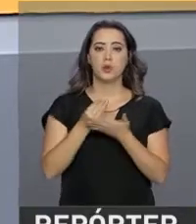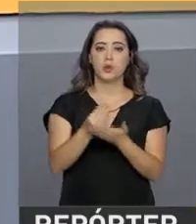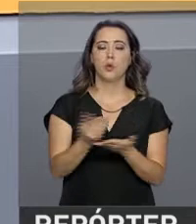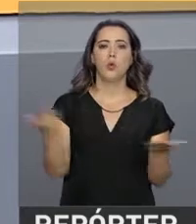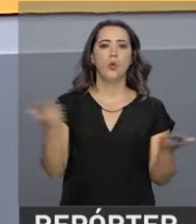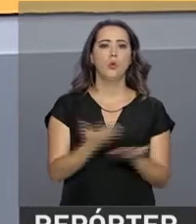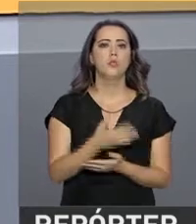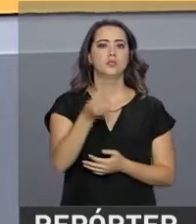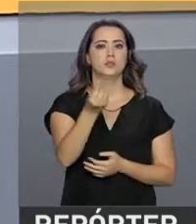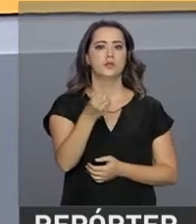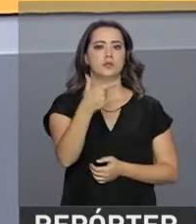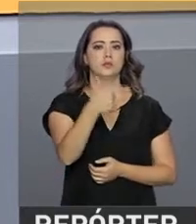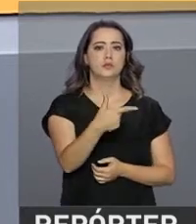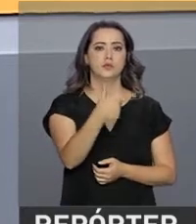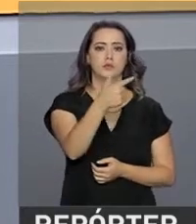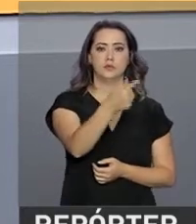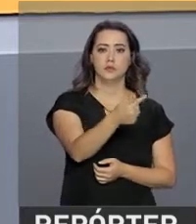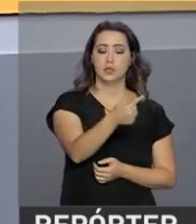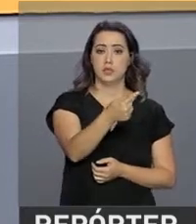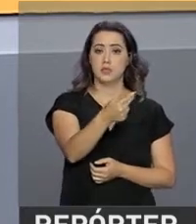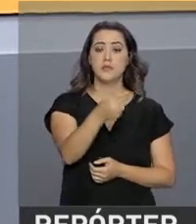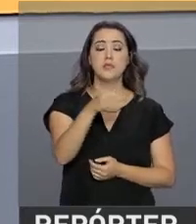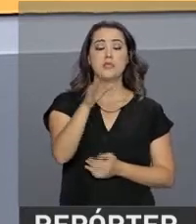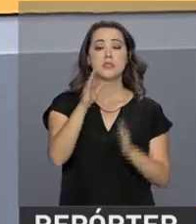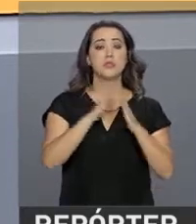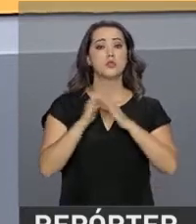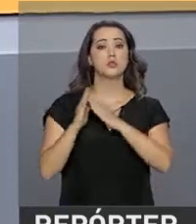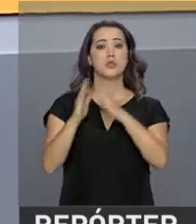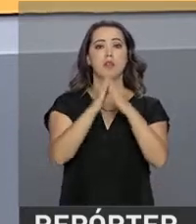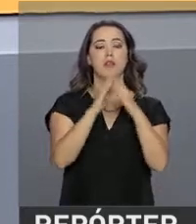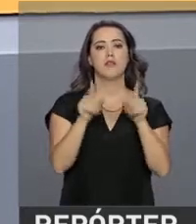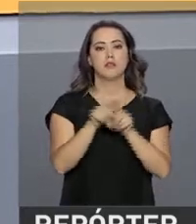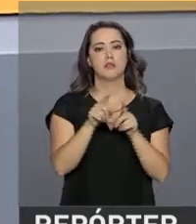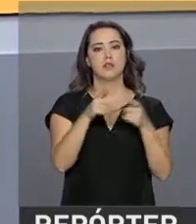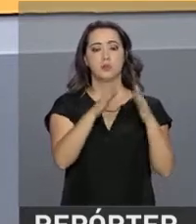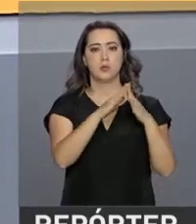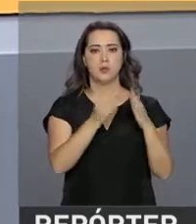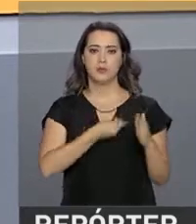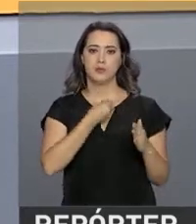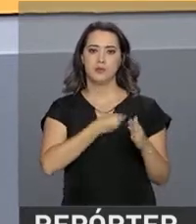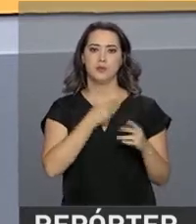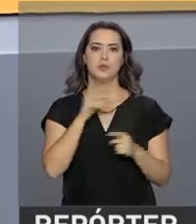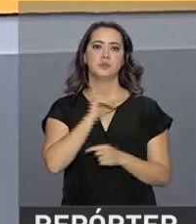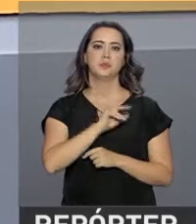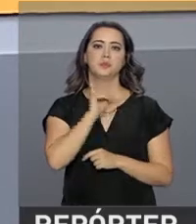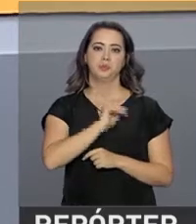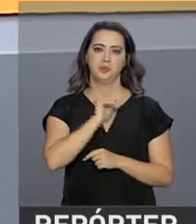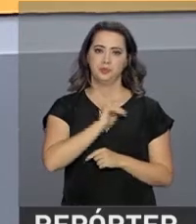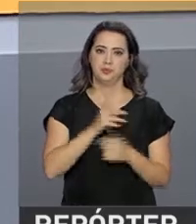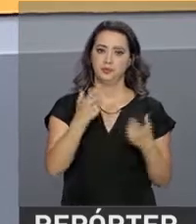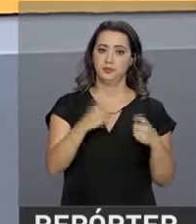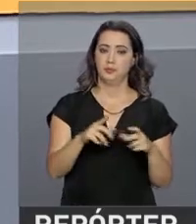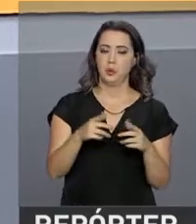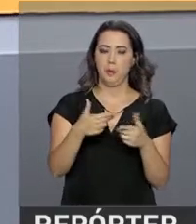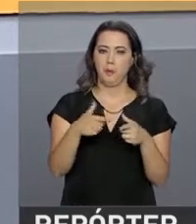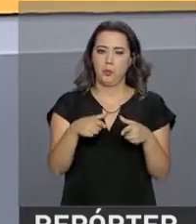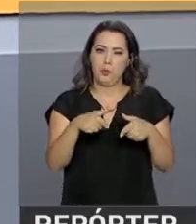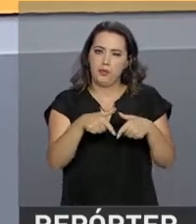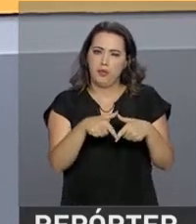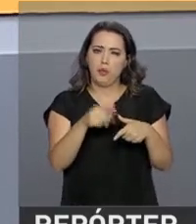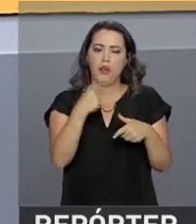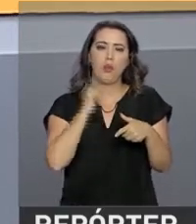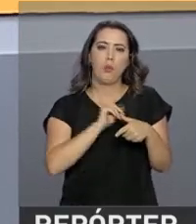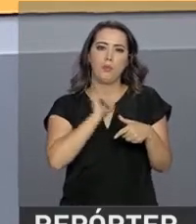entregou hoje 627 residências do programa Minha Casa Minha Vida, em Patos de Minas, na região do Triângulo Mineiro.